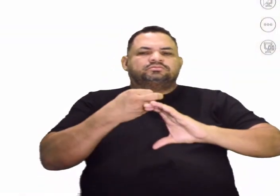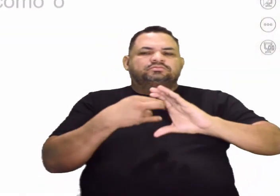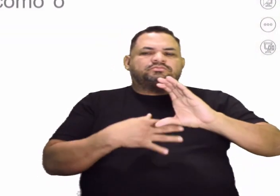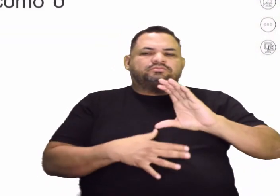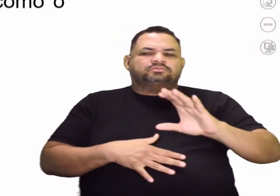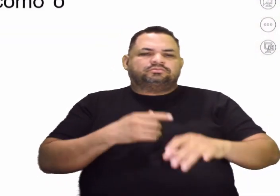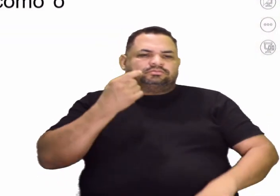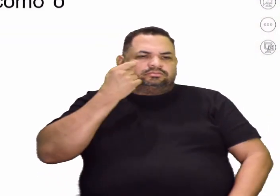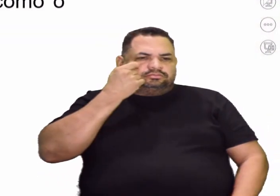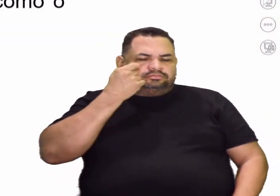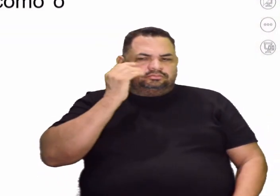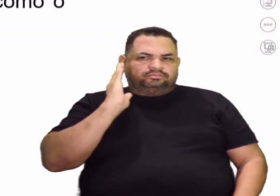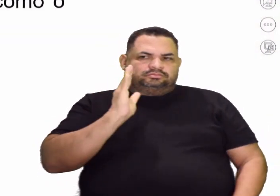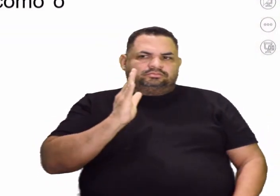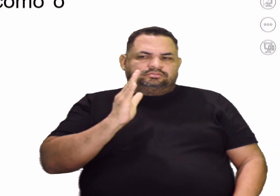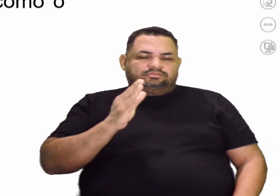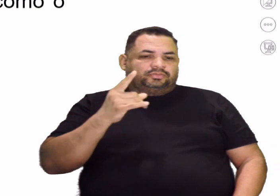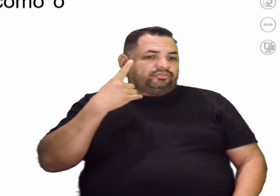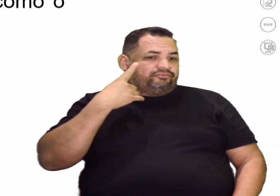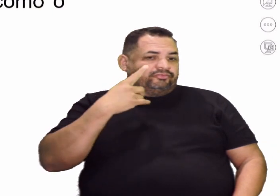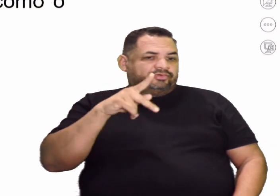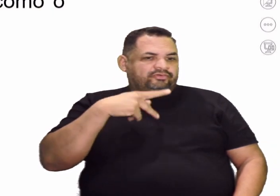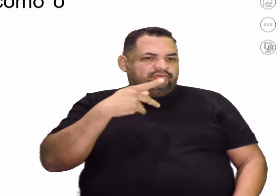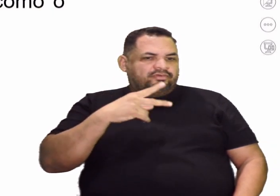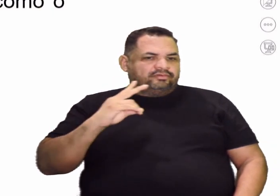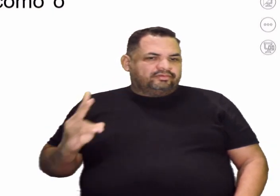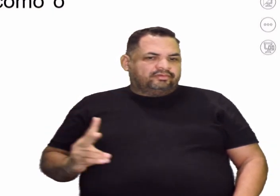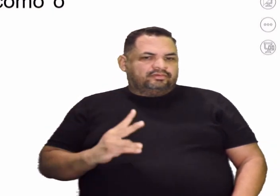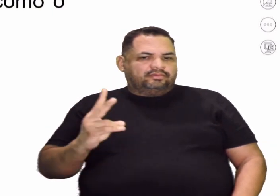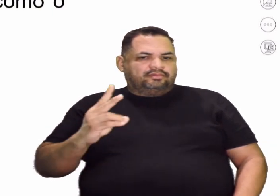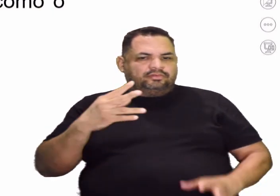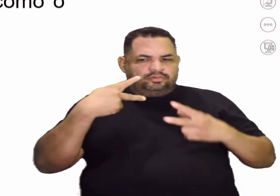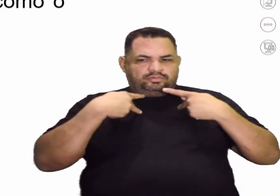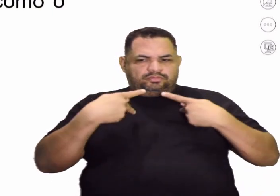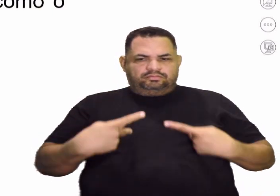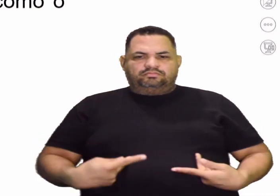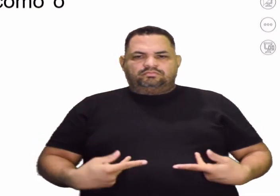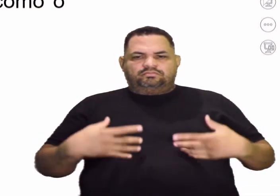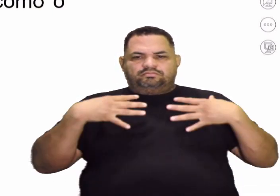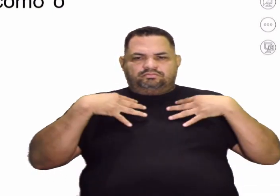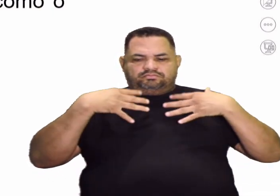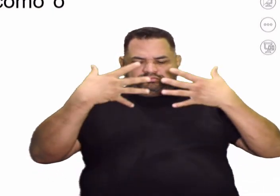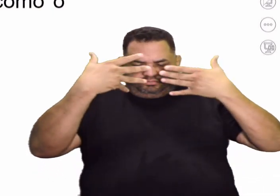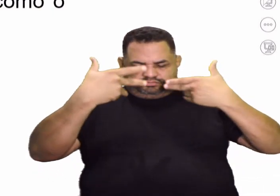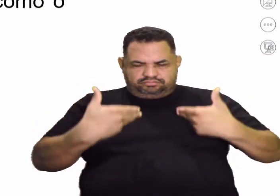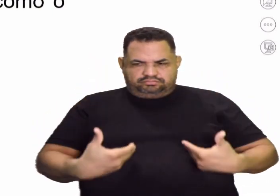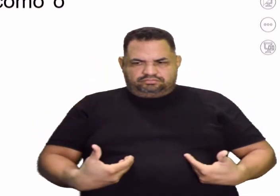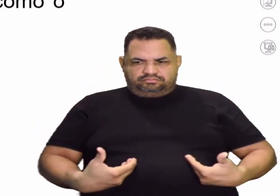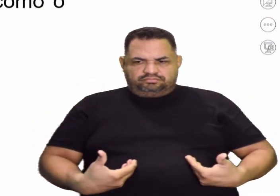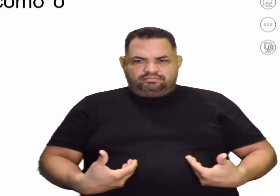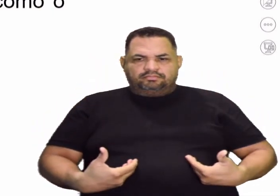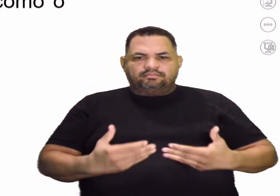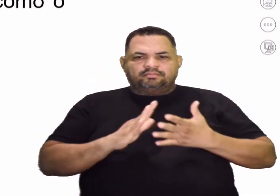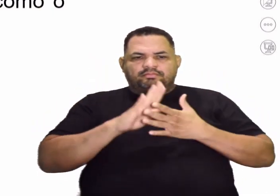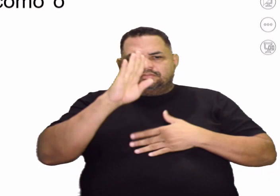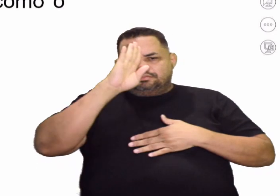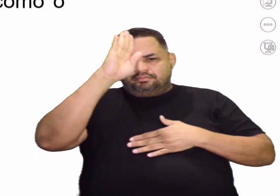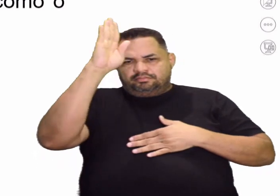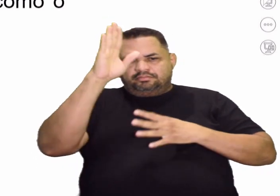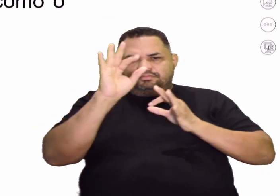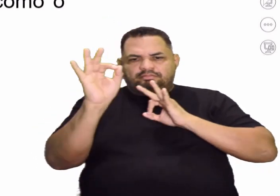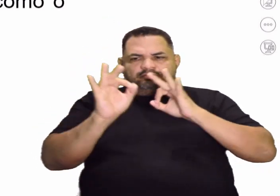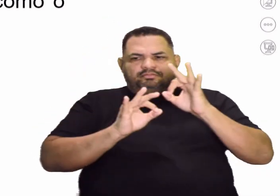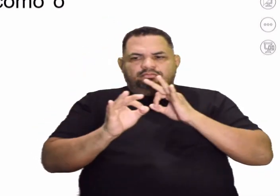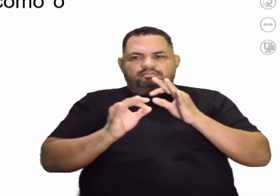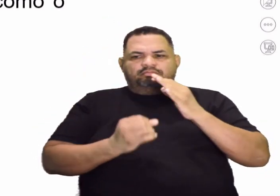Característica do humanismo, vocês já vão dizer o que é. É a valorização da figura humana, ela é colocada como o centro mais importante da